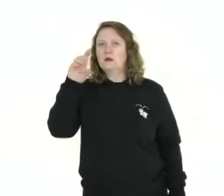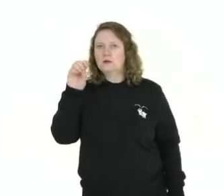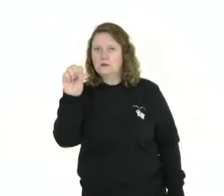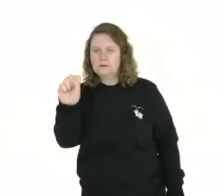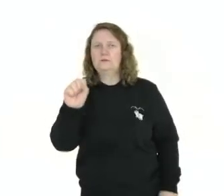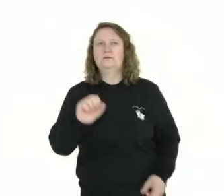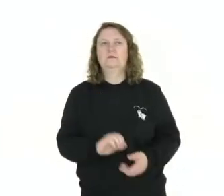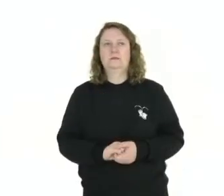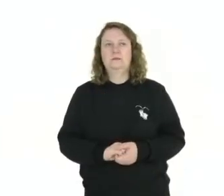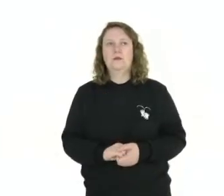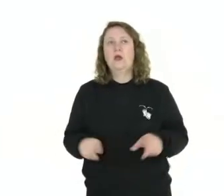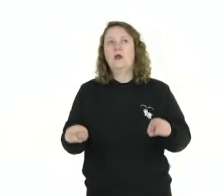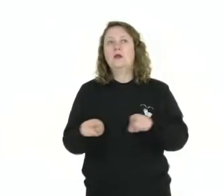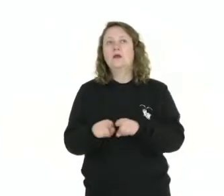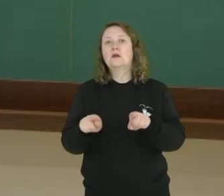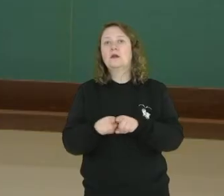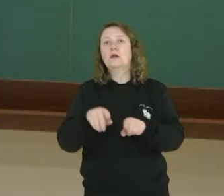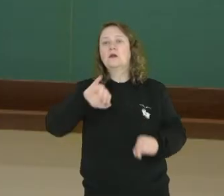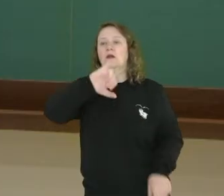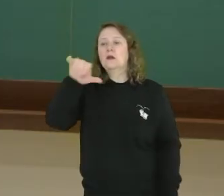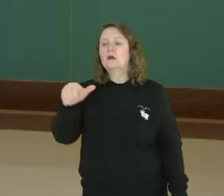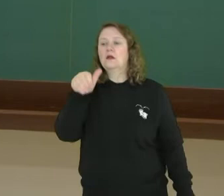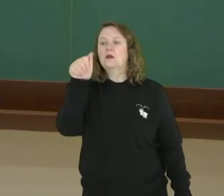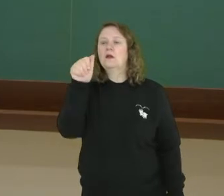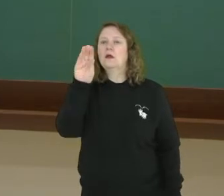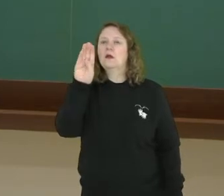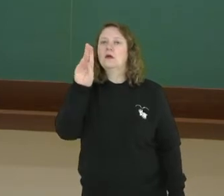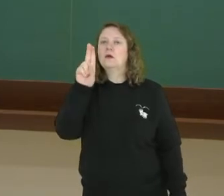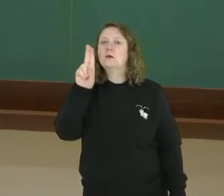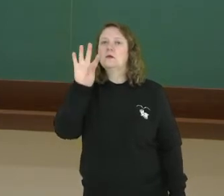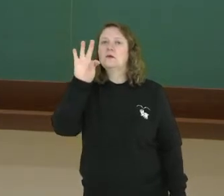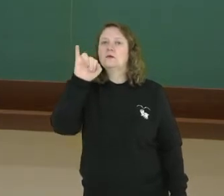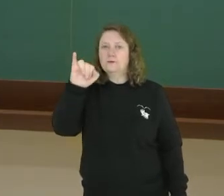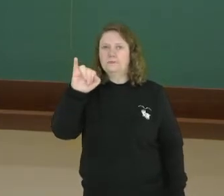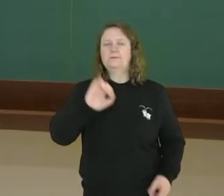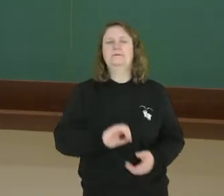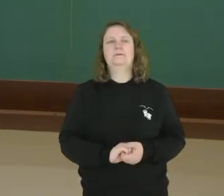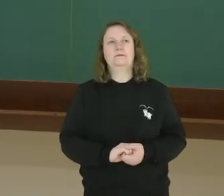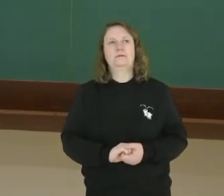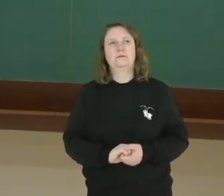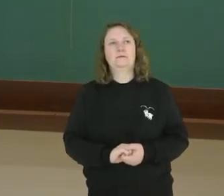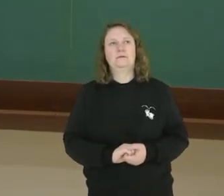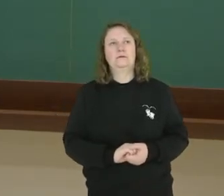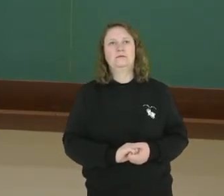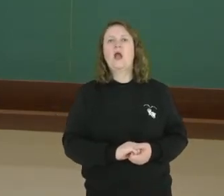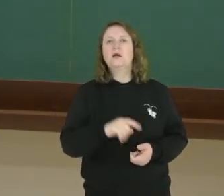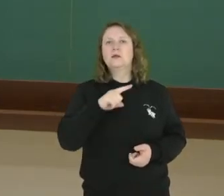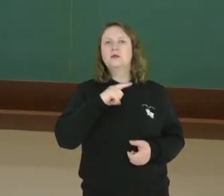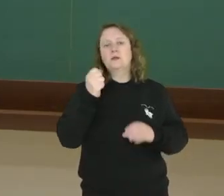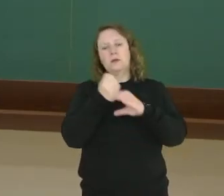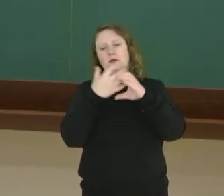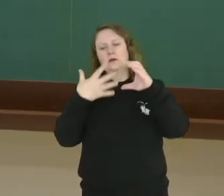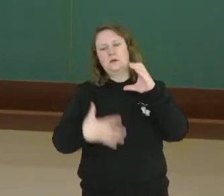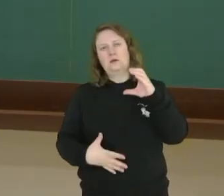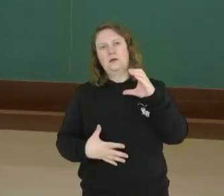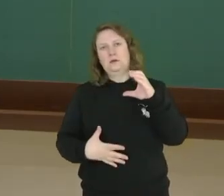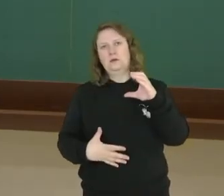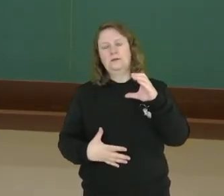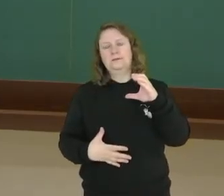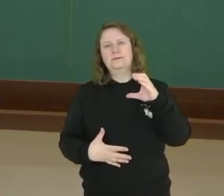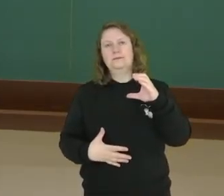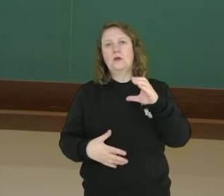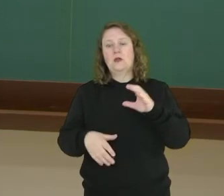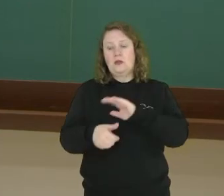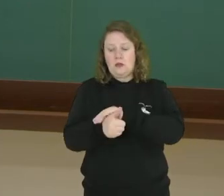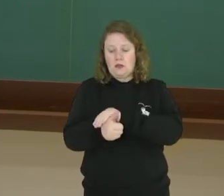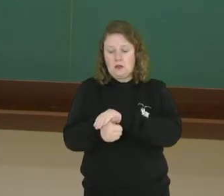essa imagem bela aqui. Confere para nós aqui, relata para nós algumas características desse grupo. As tartarugas, né? Que